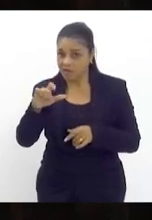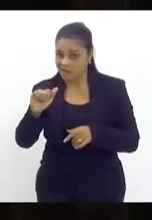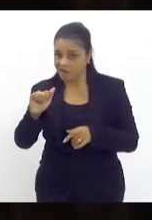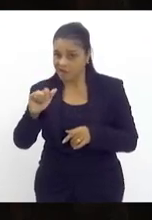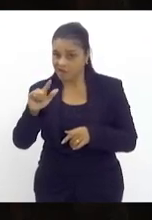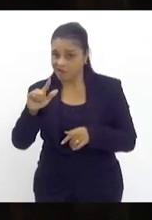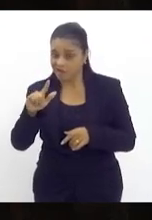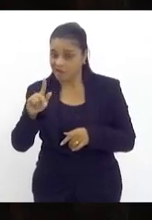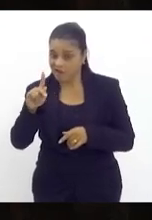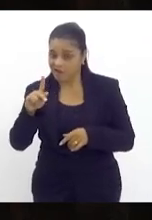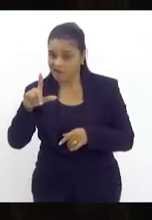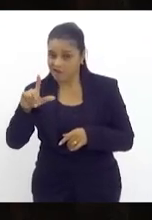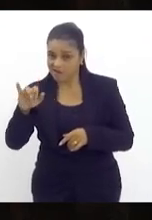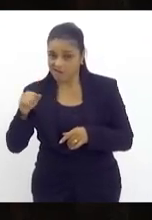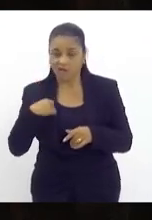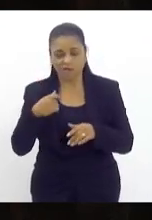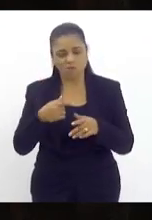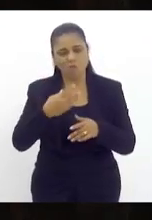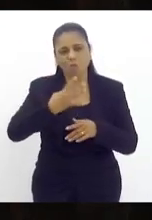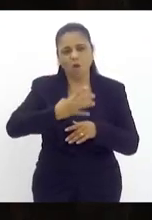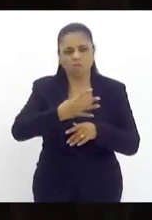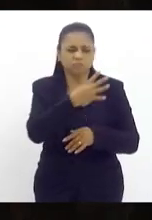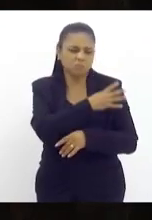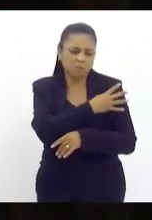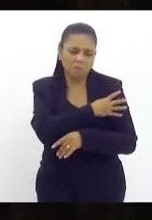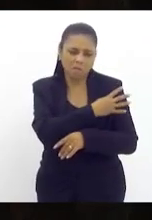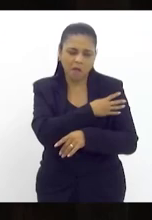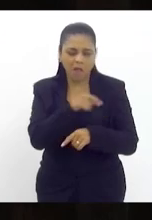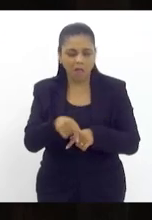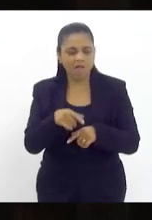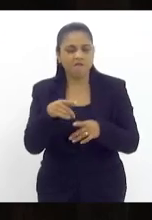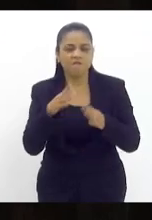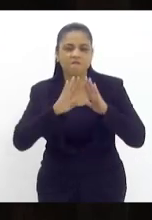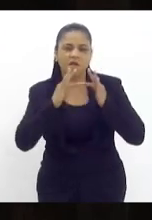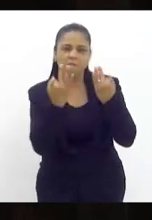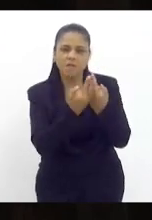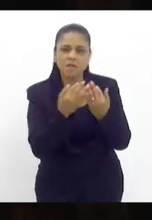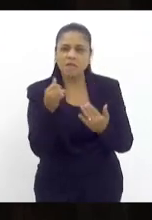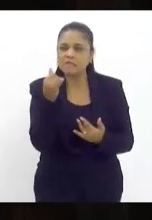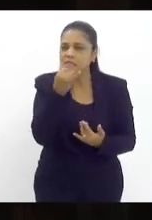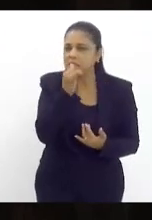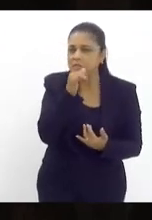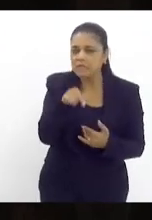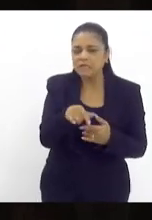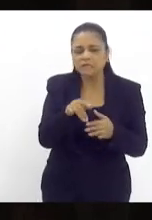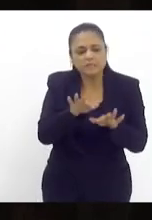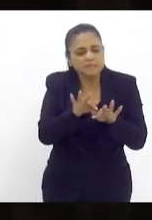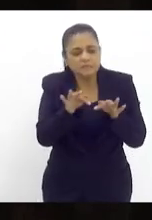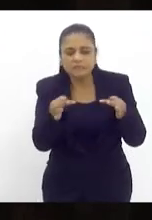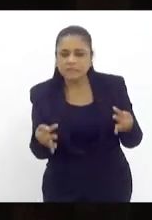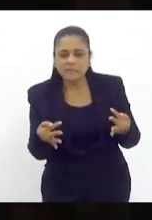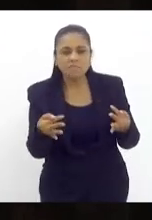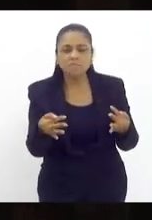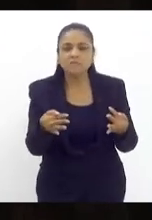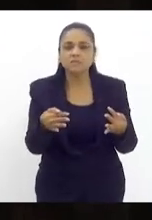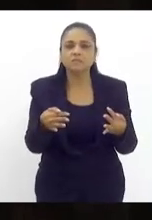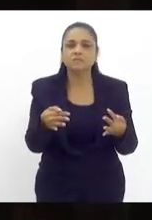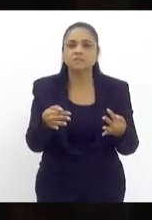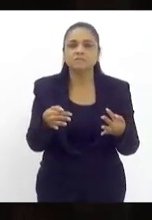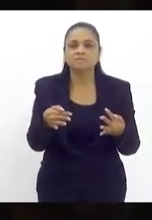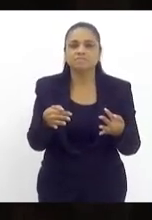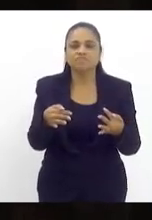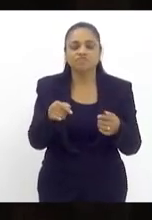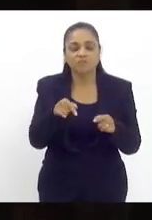quarto ano primário de uma escola pública, eles eram de família italiana, super simples, imigrante, ele falava no